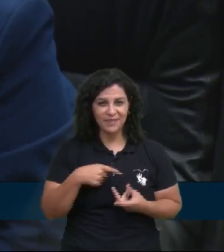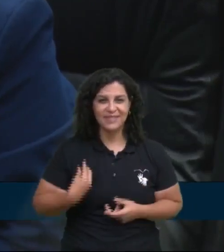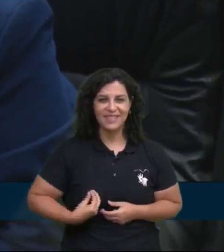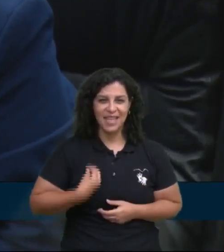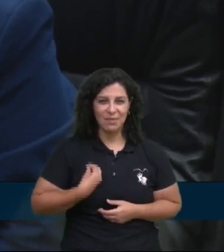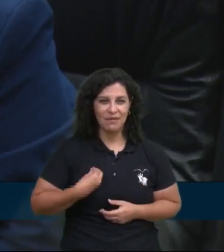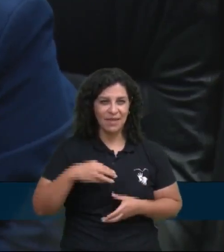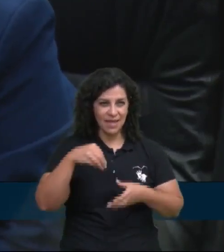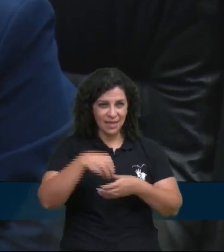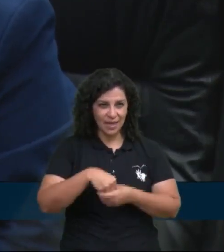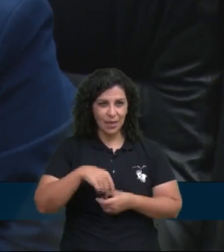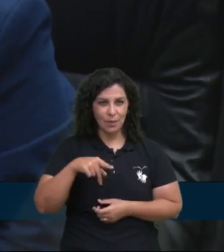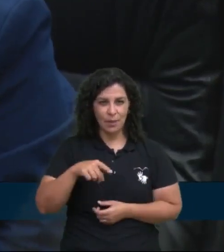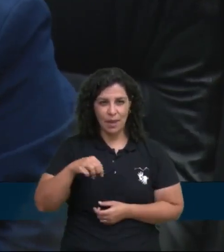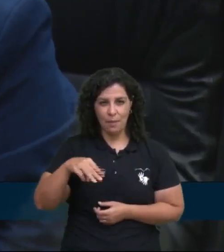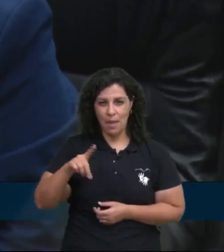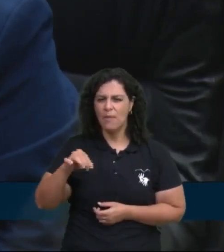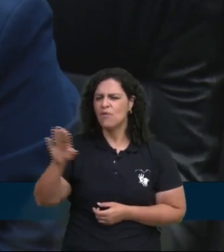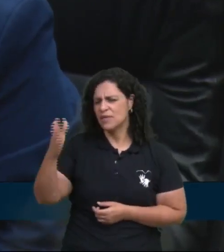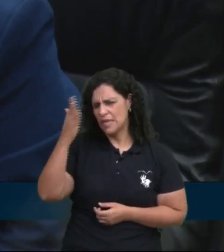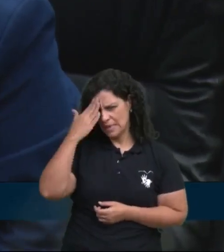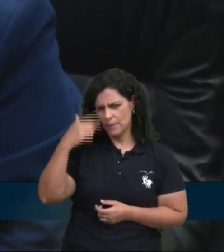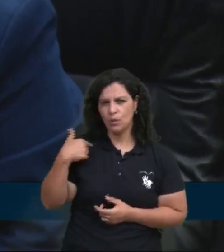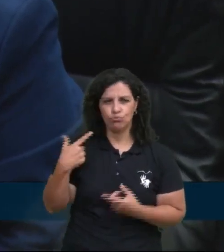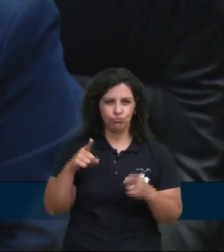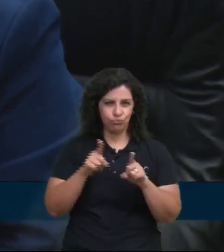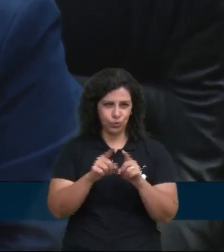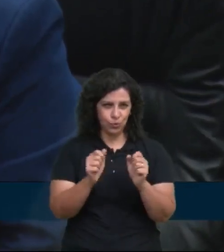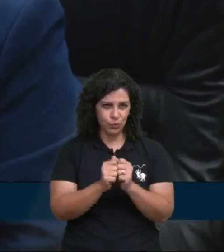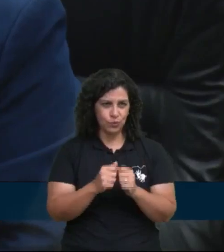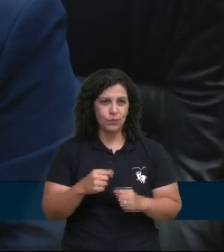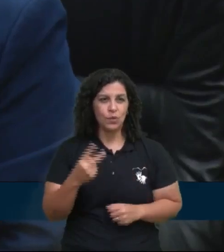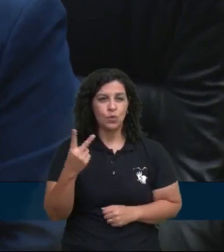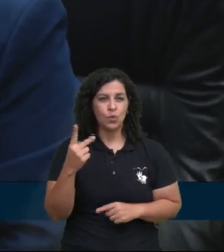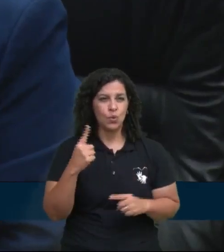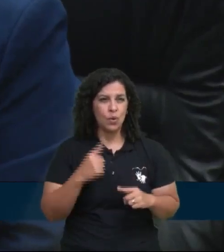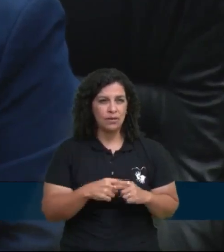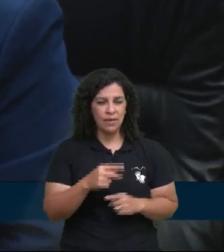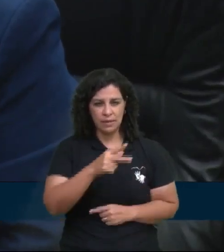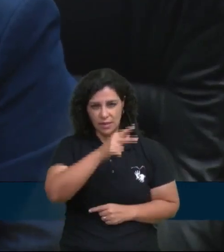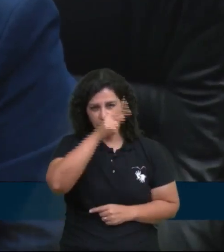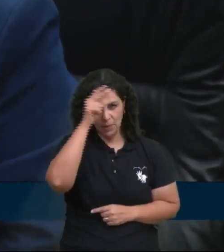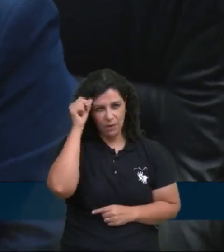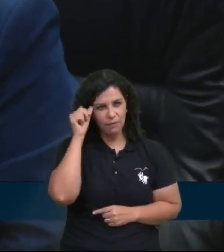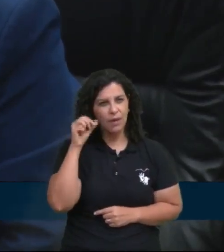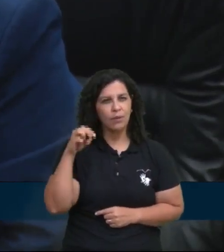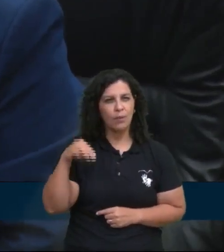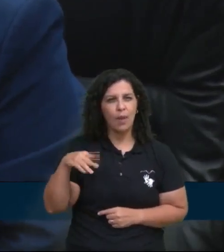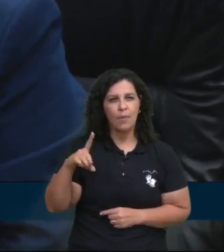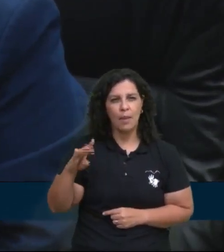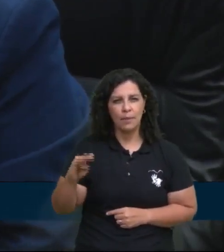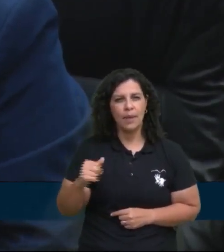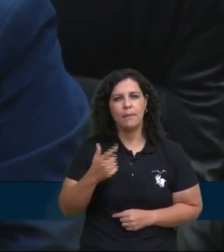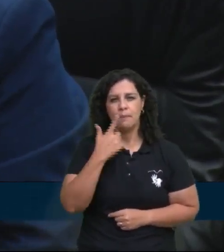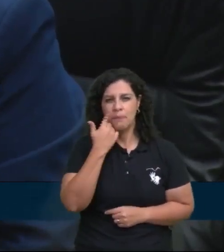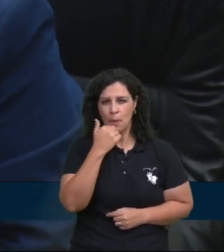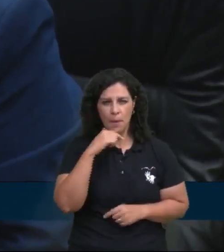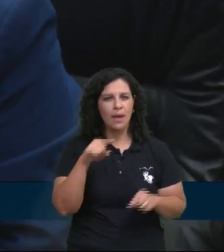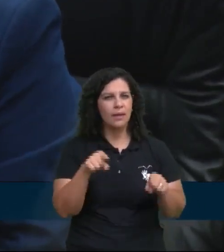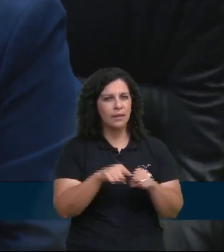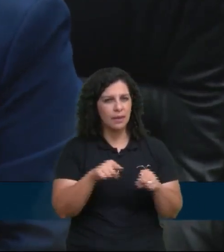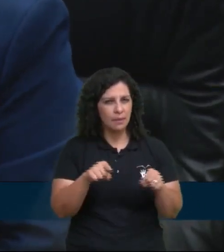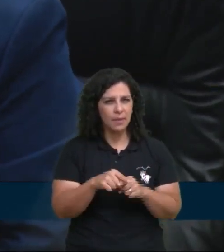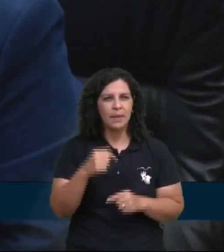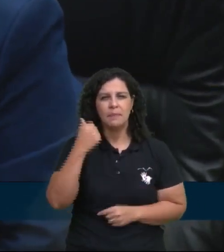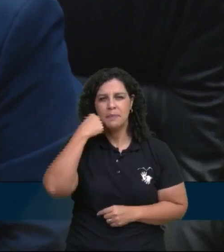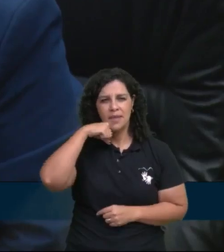do PMDB e tu sabe disso. Eu tenho 2 mandatos de prefeito no MDB, meu pai tem um, minha